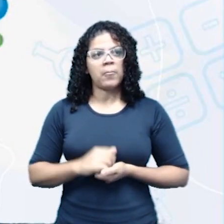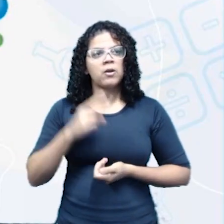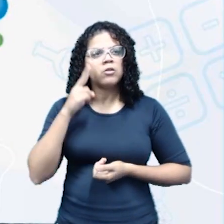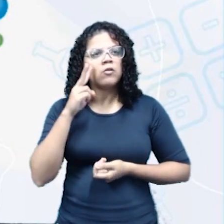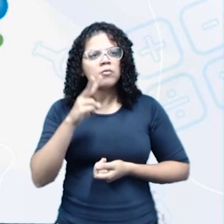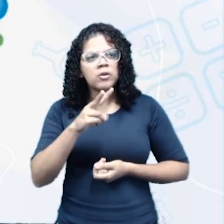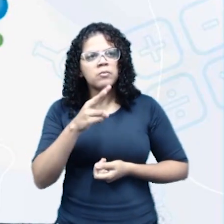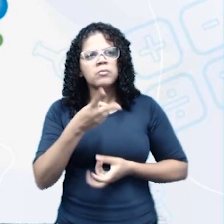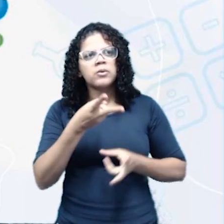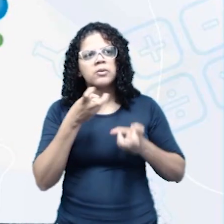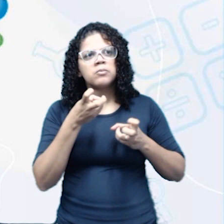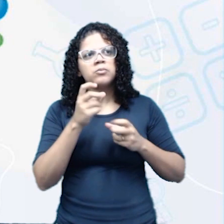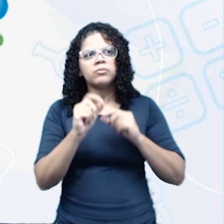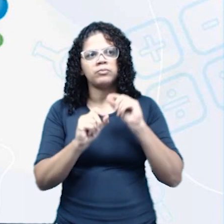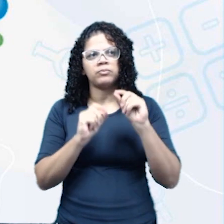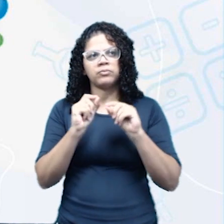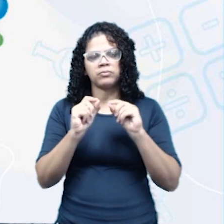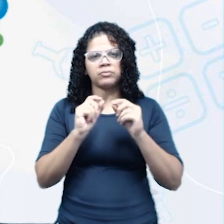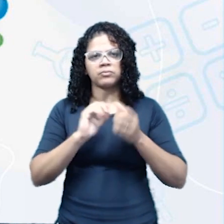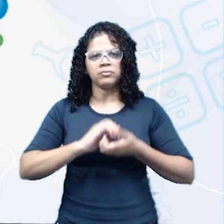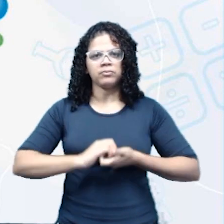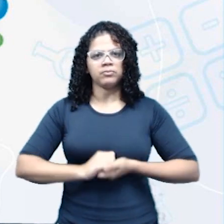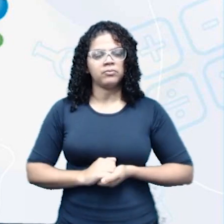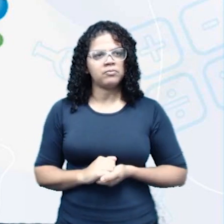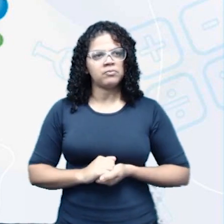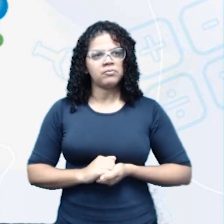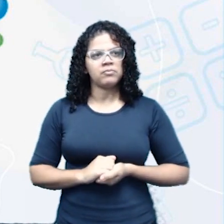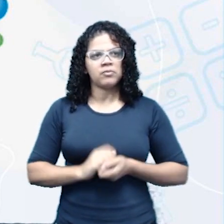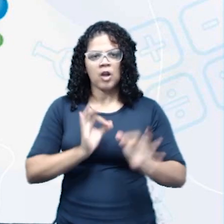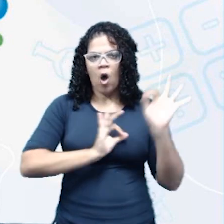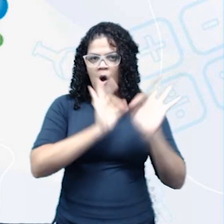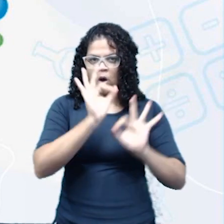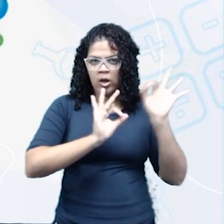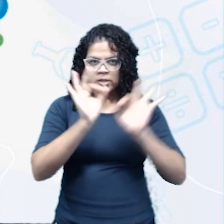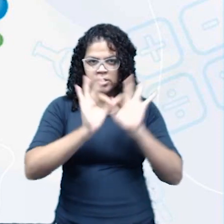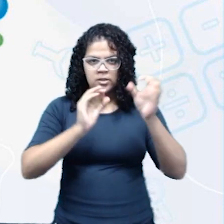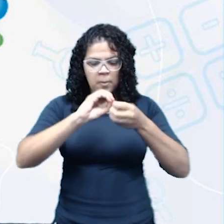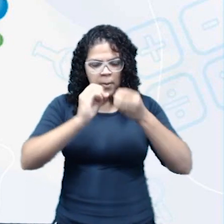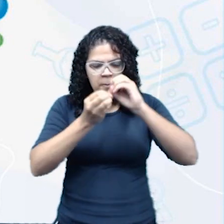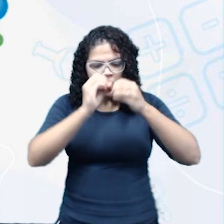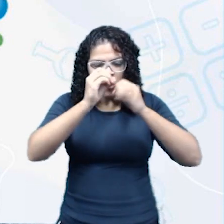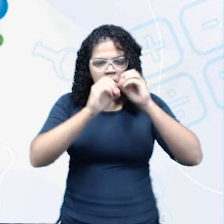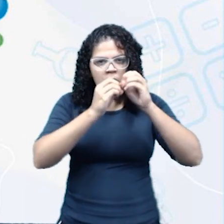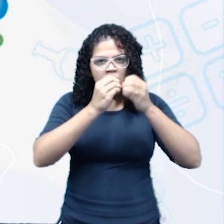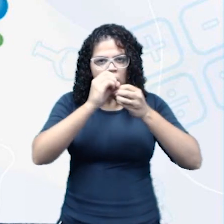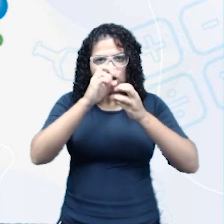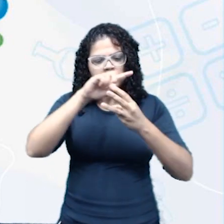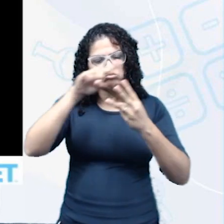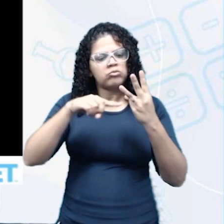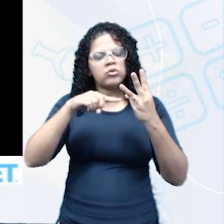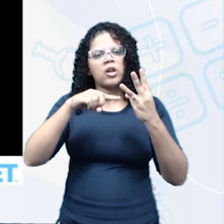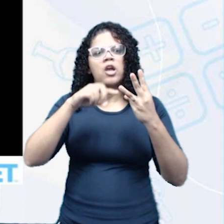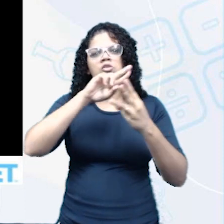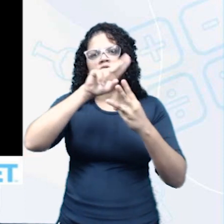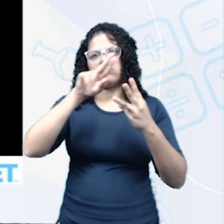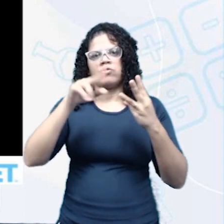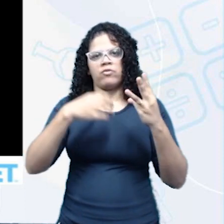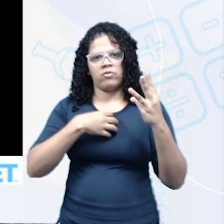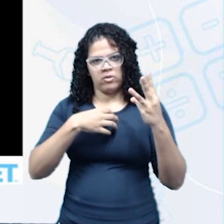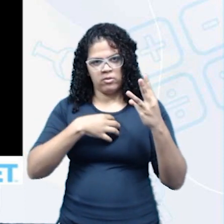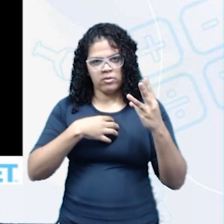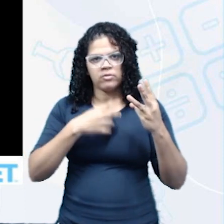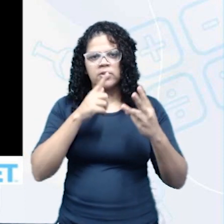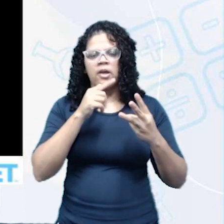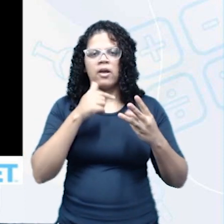perto, né, como ficam essas moléculas nos diferentes estados físicos. Eu trouxe